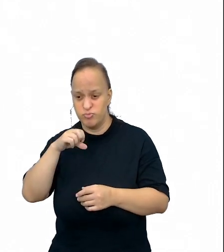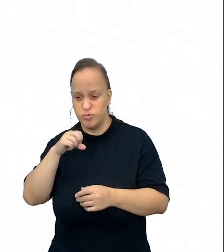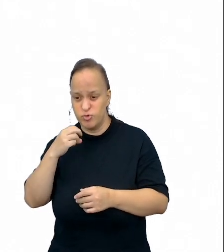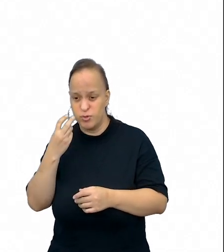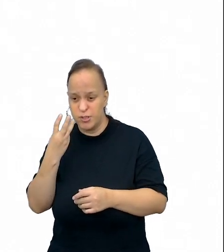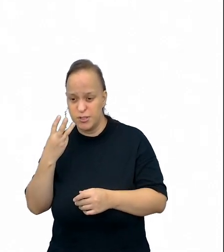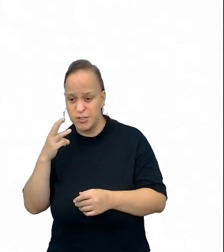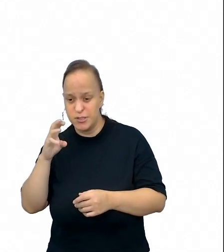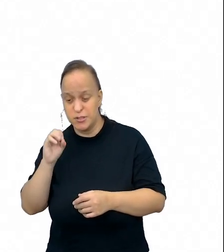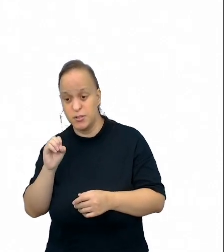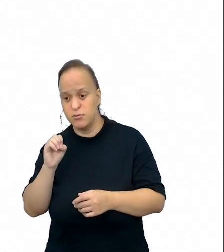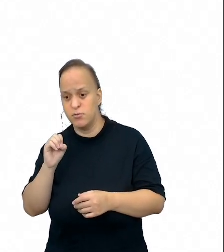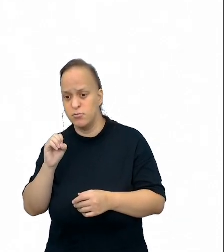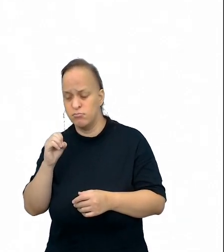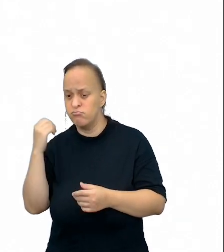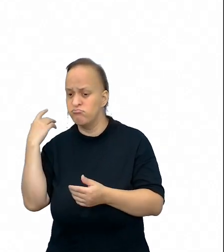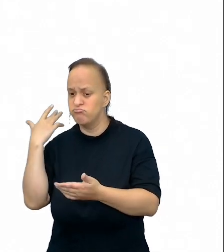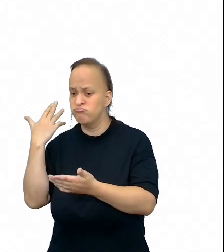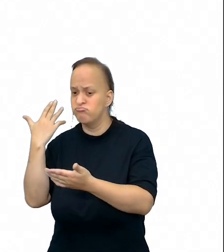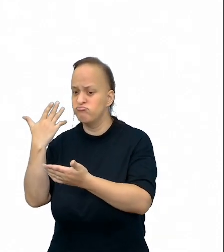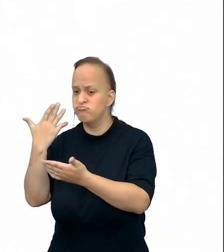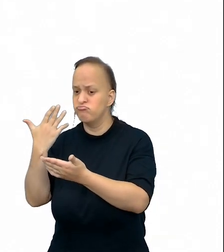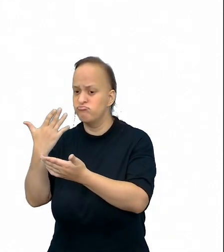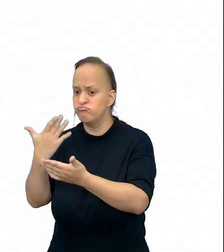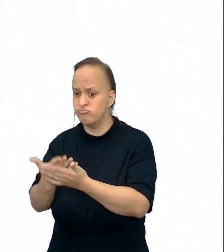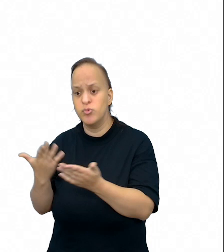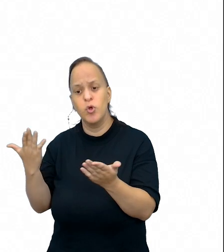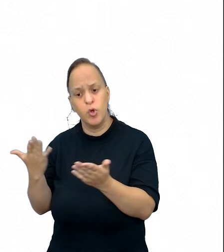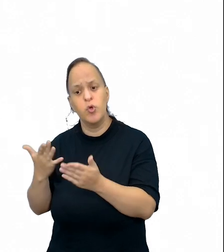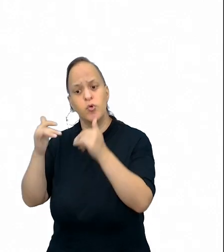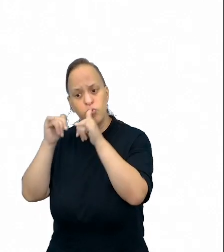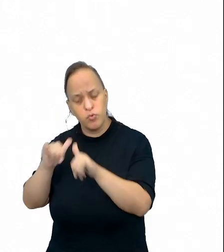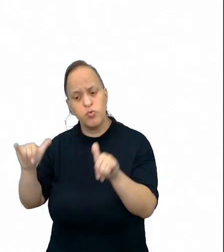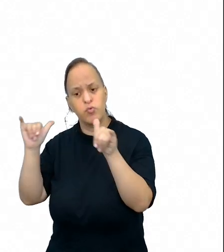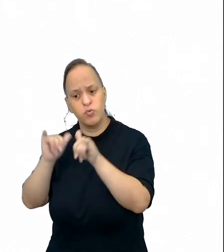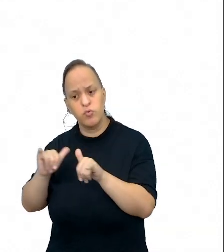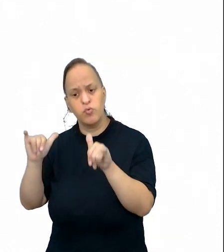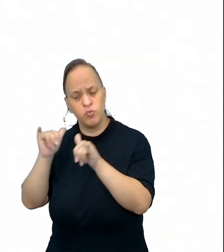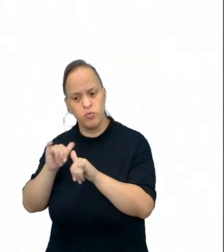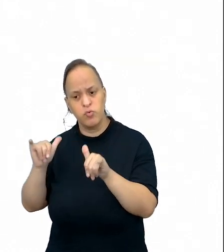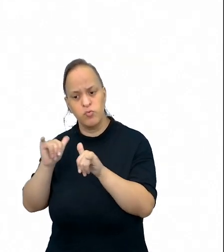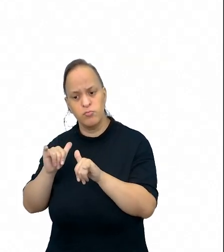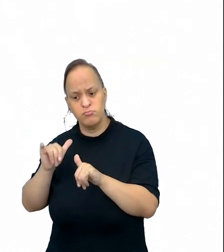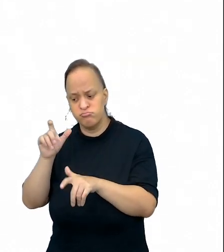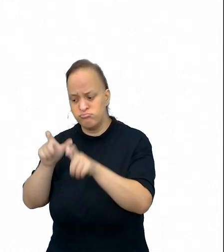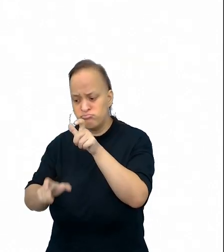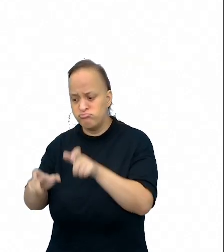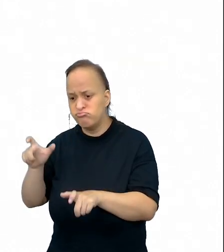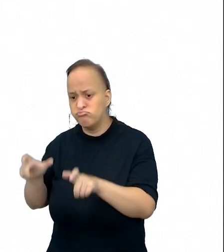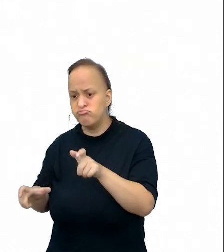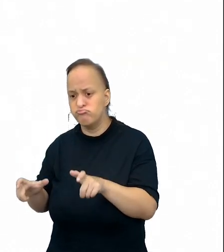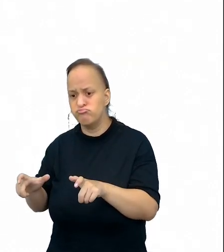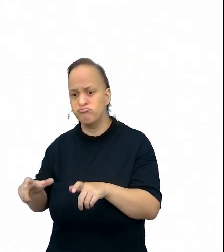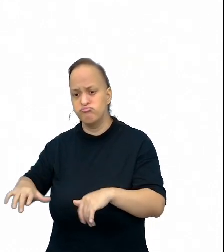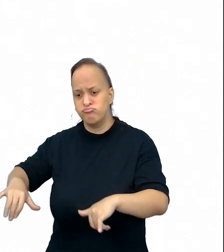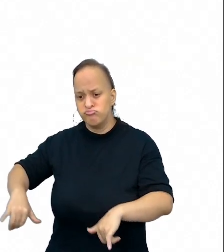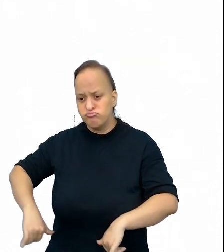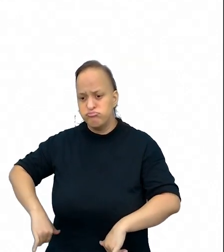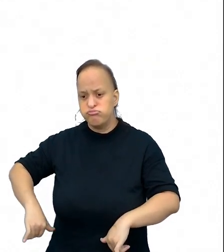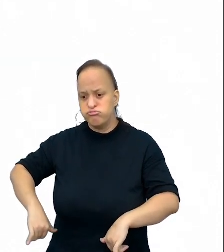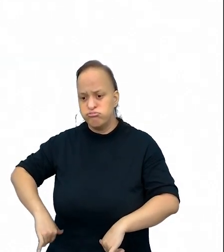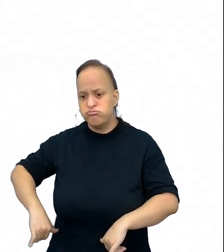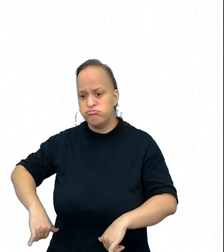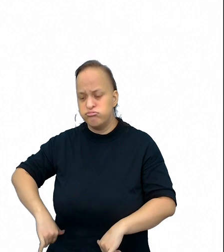nosso momento atual, em que os nossos sertanejos também sofrem muito, né? Aí as questões também das